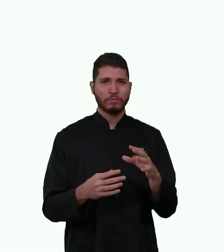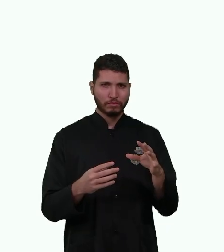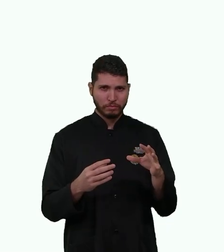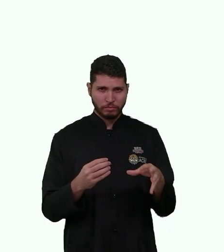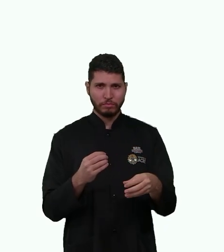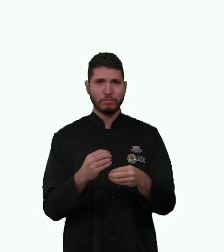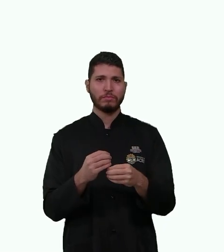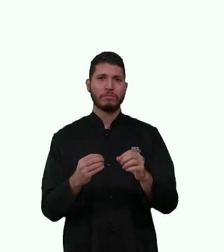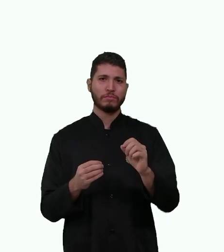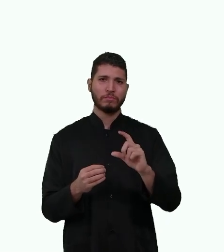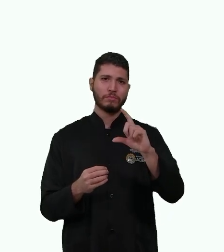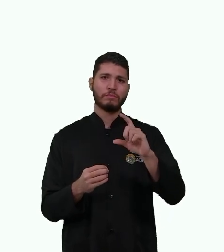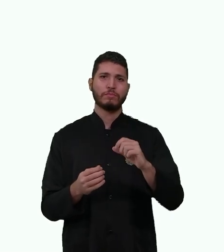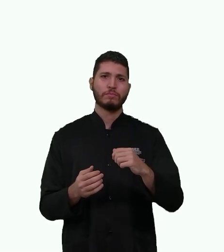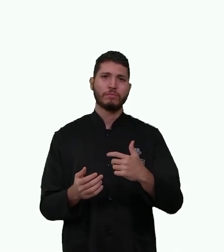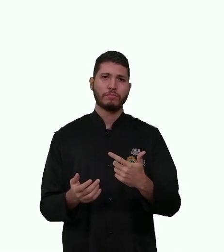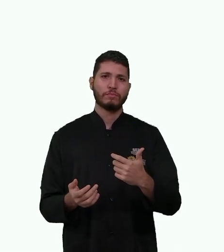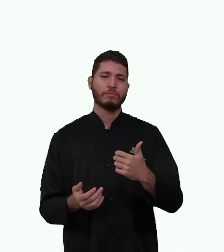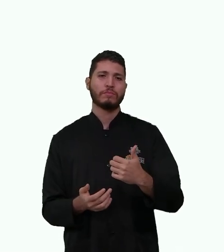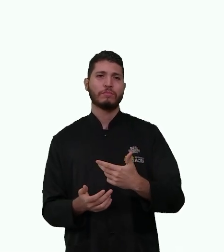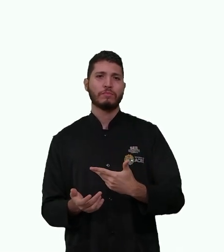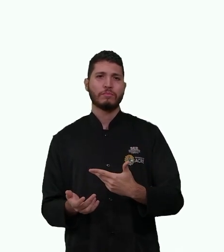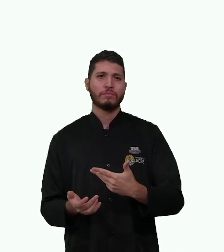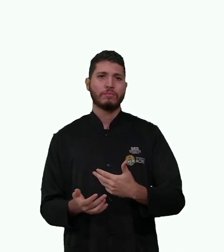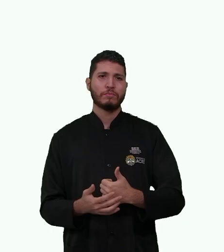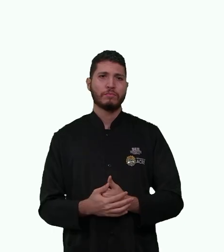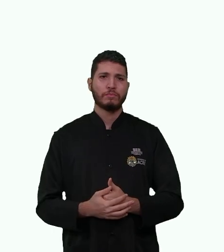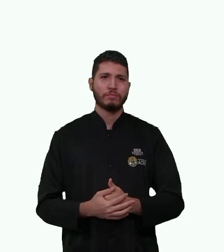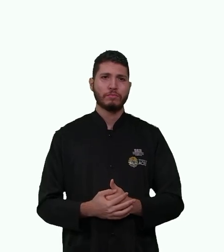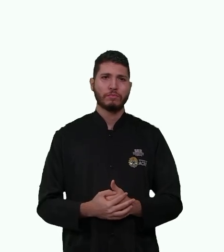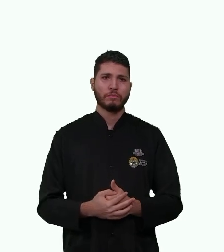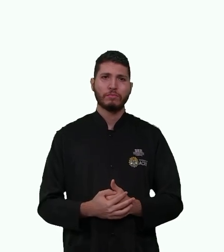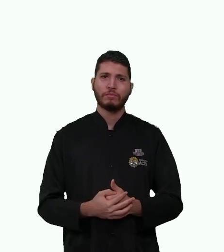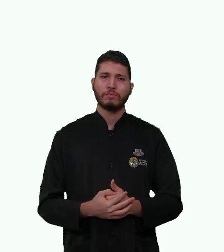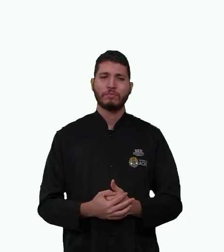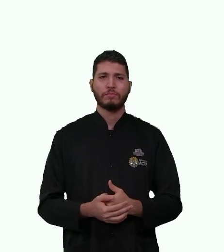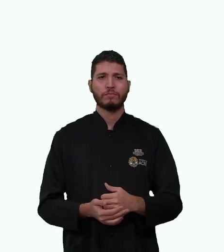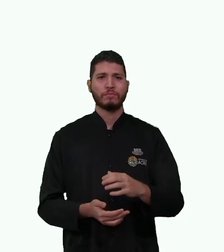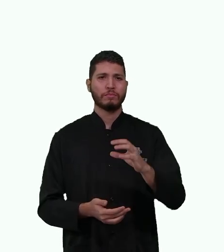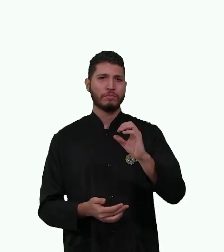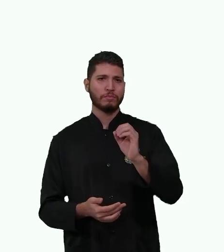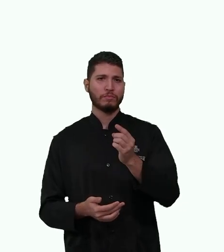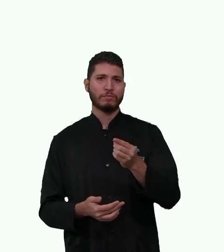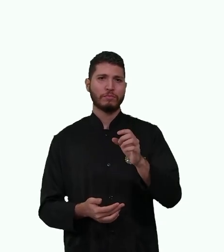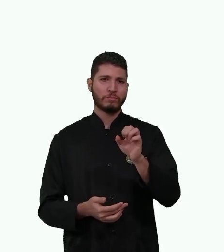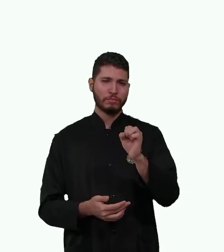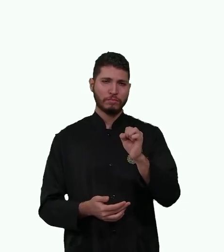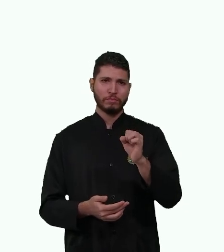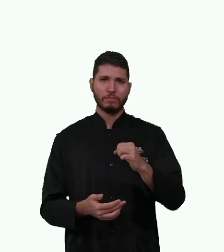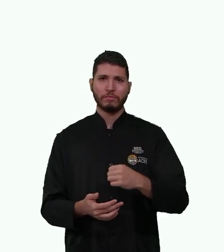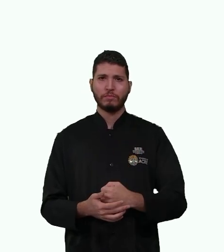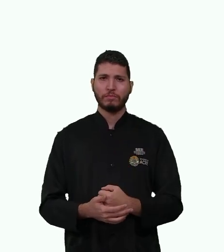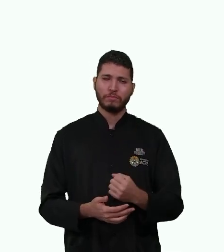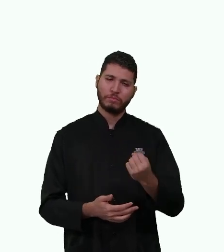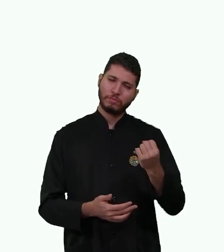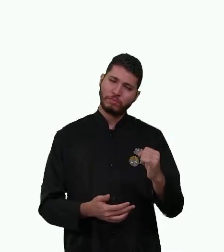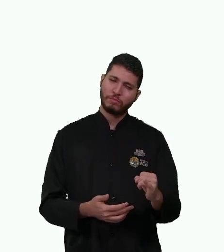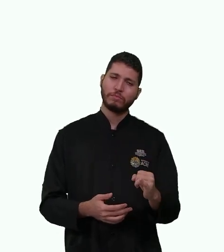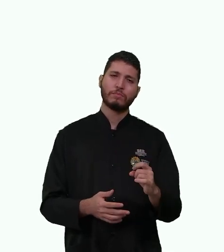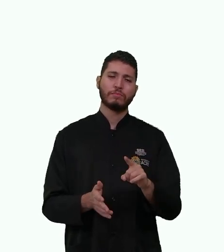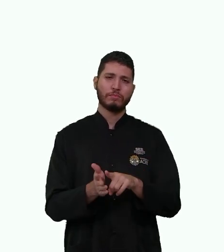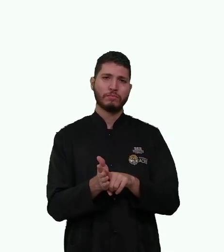100 vezes 1,1, que vai resultar 110. E aí, se eu tenho R$100 e eu estou tendo um desconto